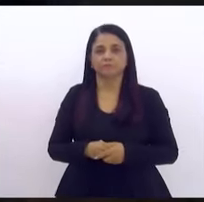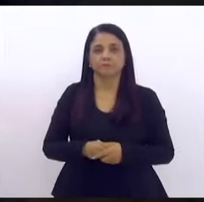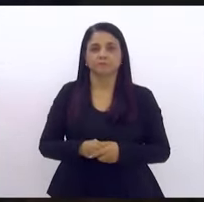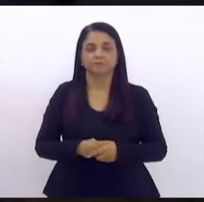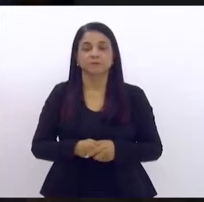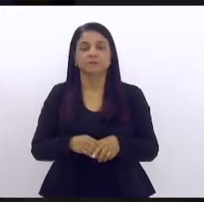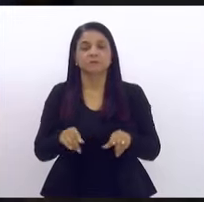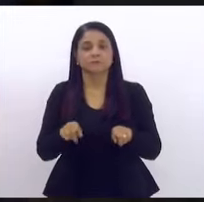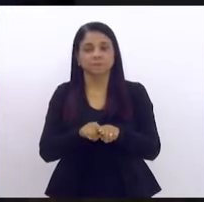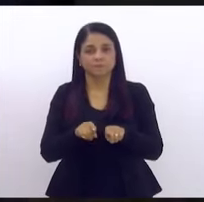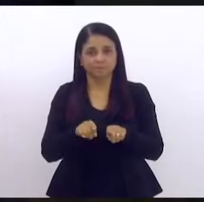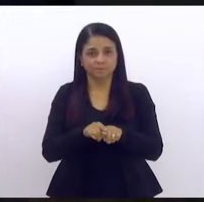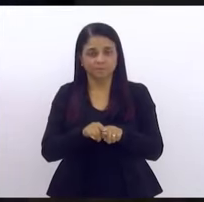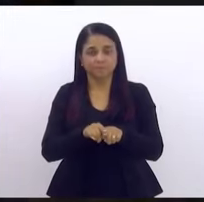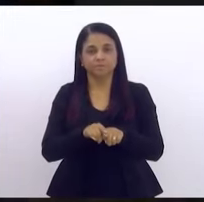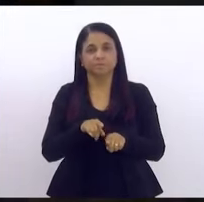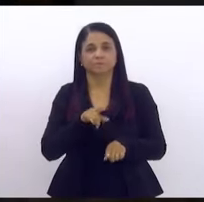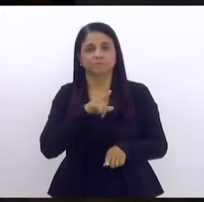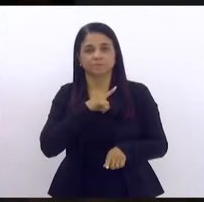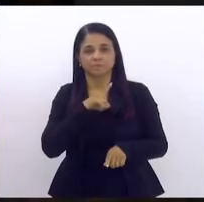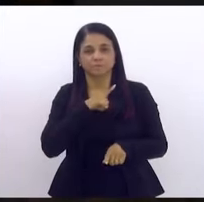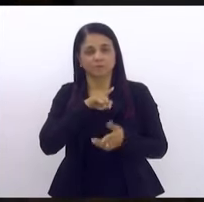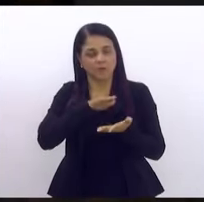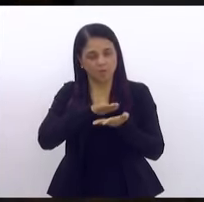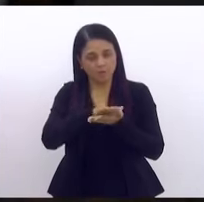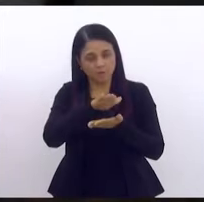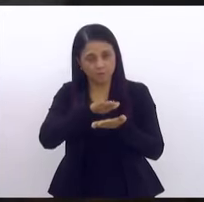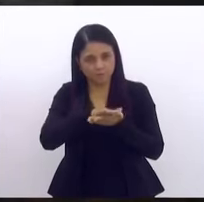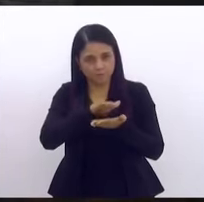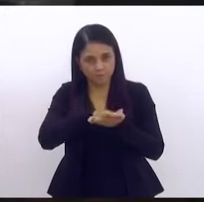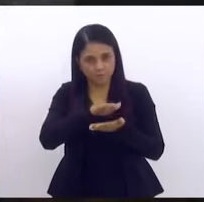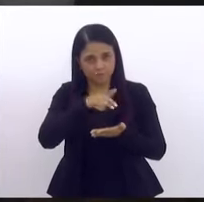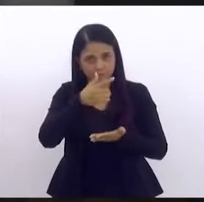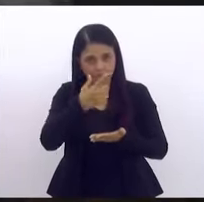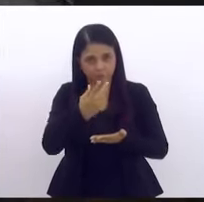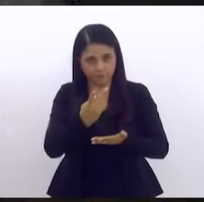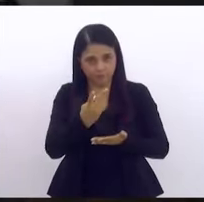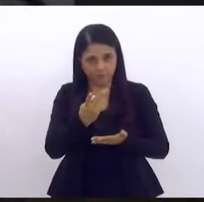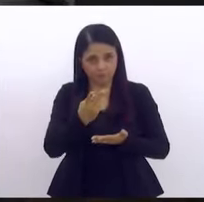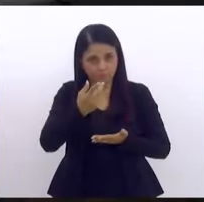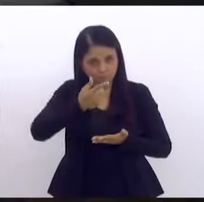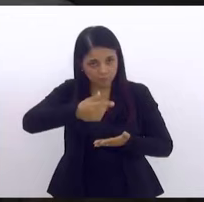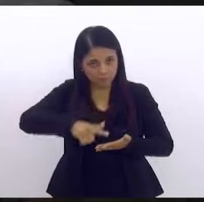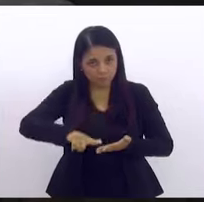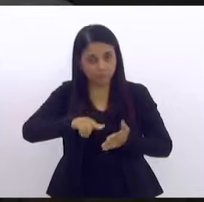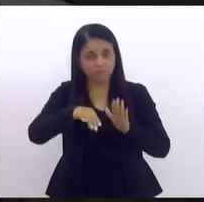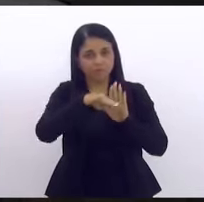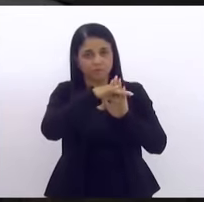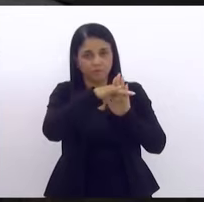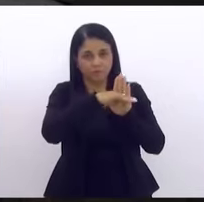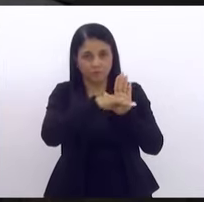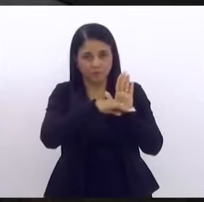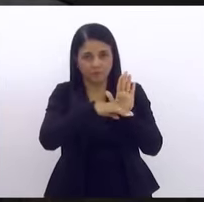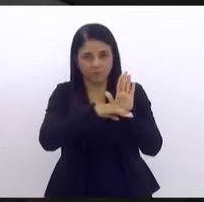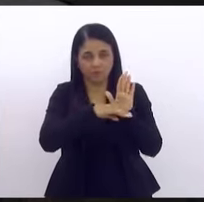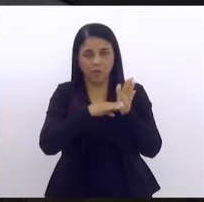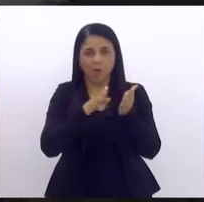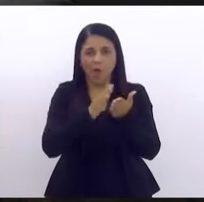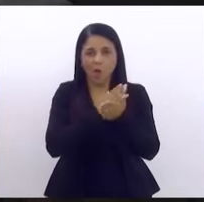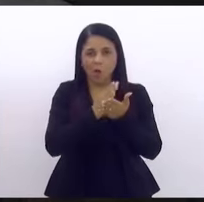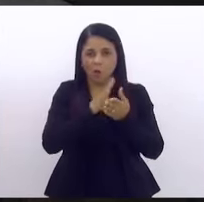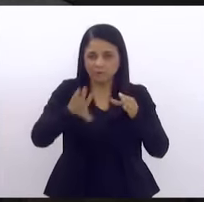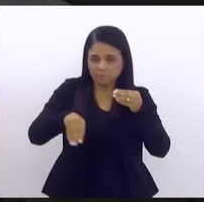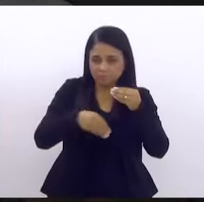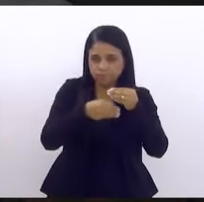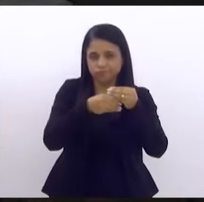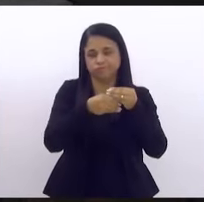Teremos também a republicação da nossa pauta, com algumas